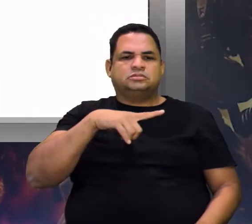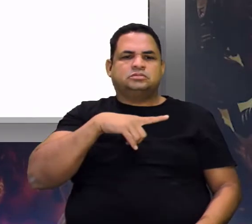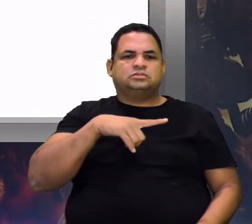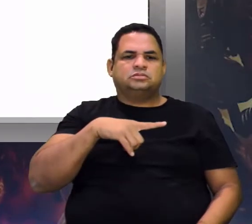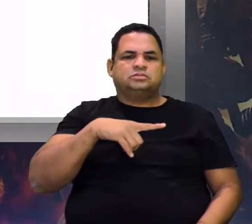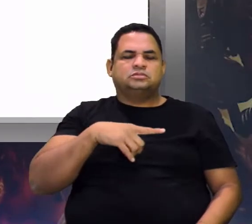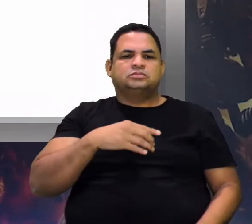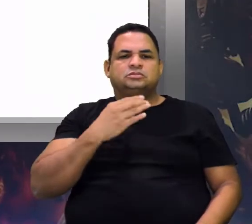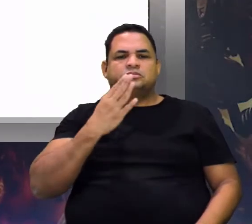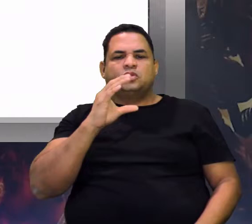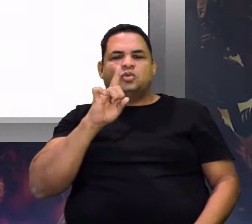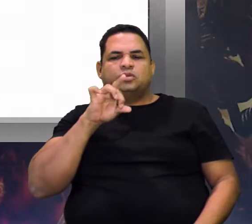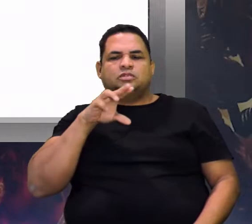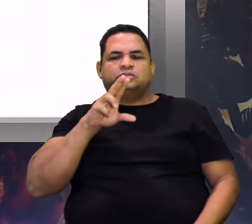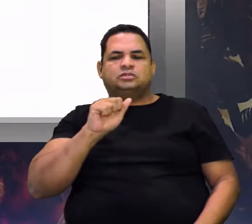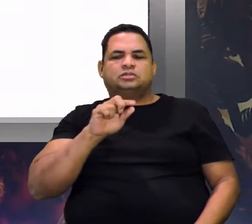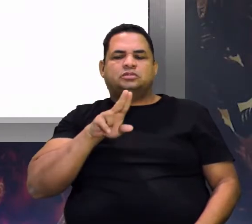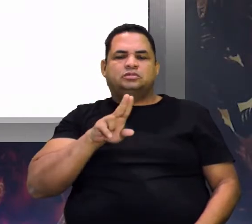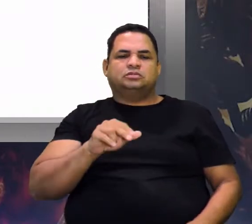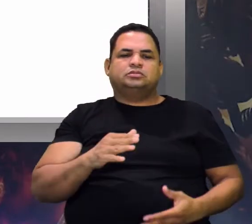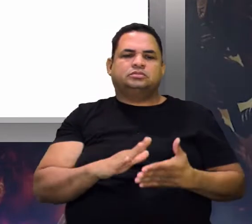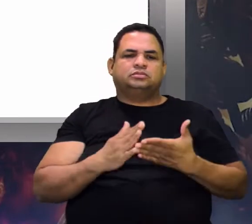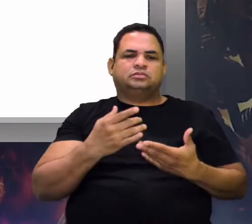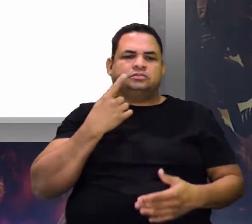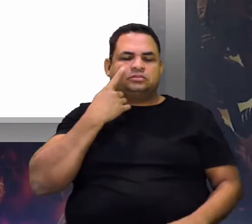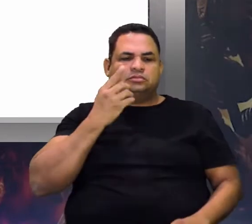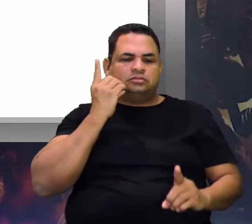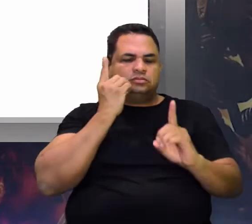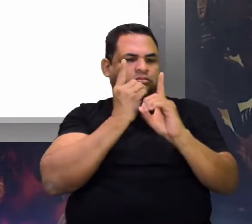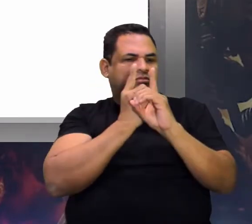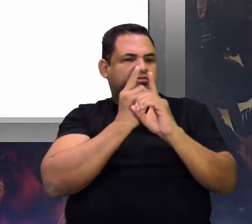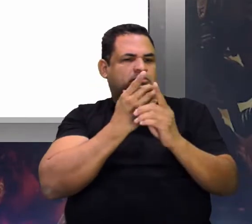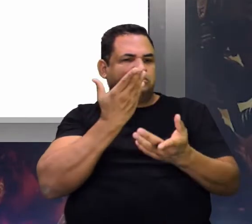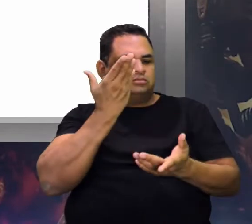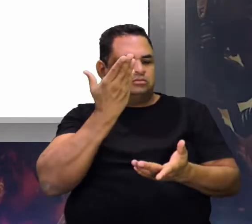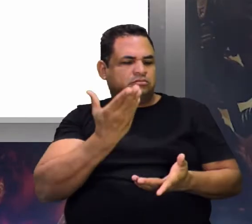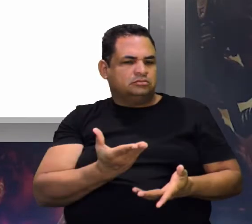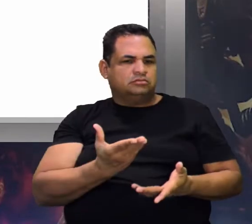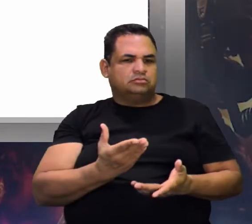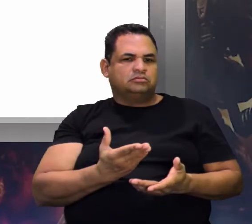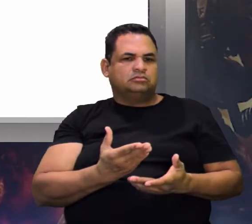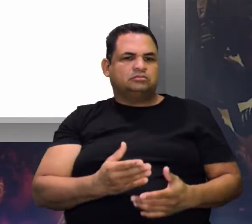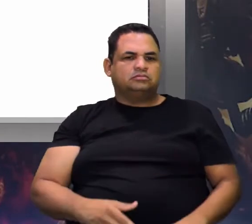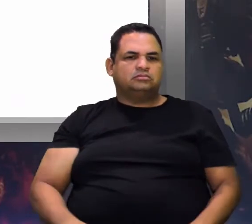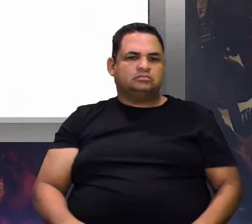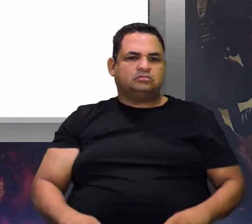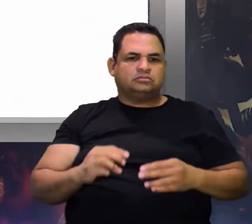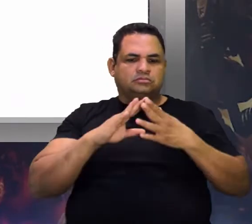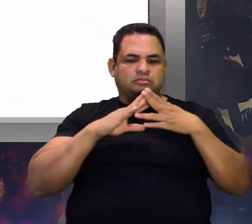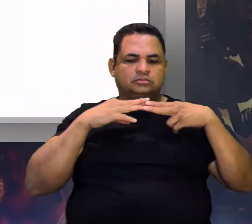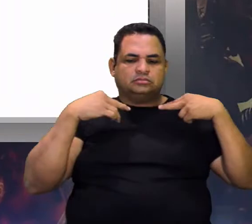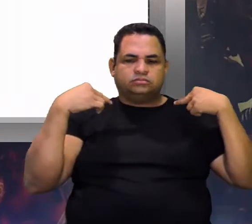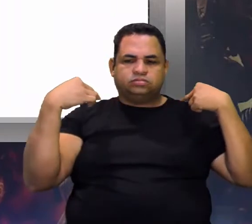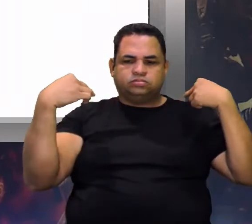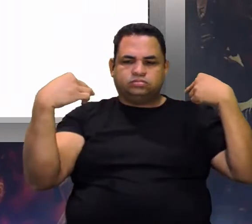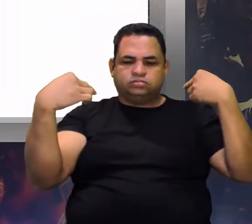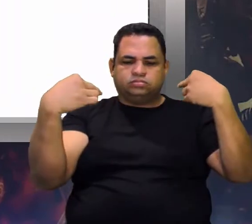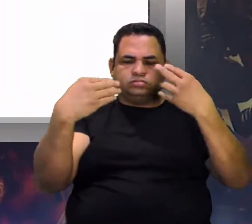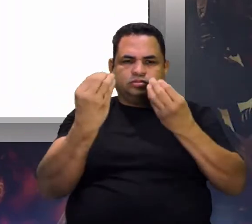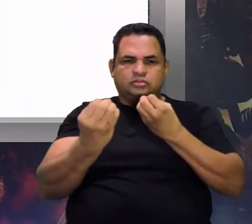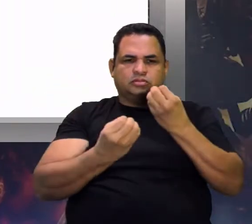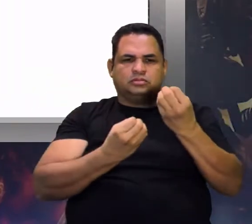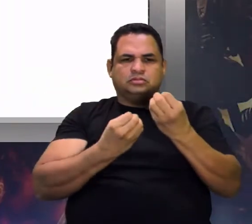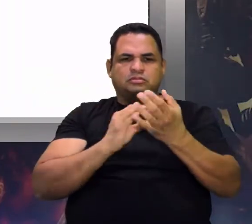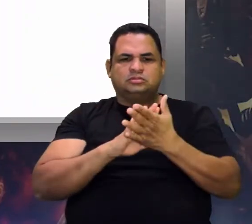O Coliseu é uma coisa impressionante. Você chega lá e você se depara com aquele mundo e imagina o quanto